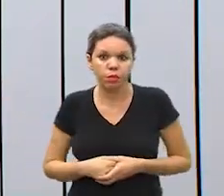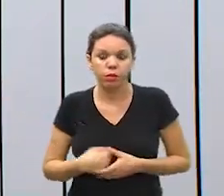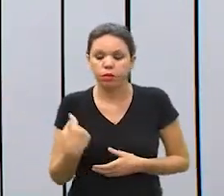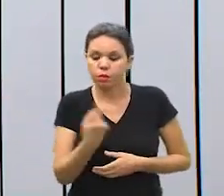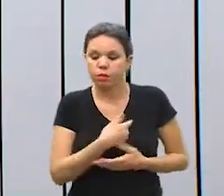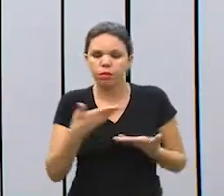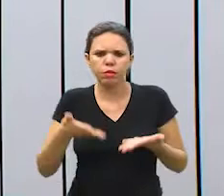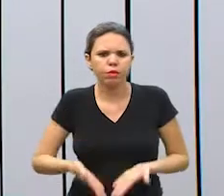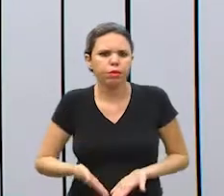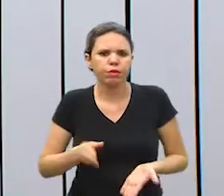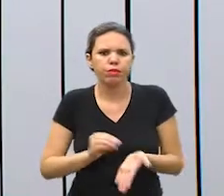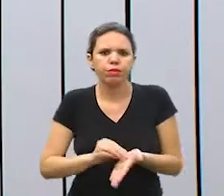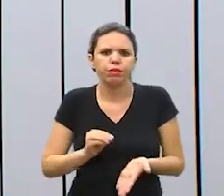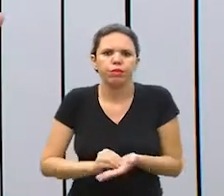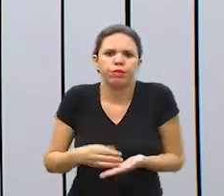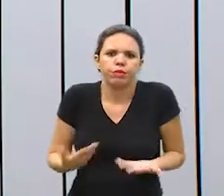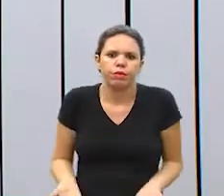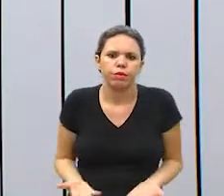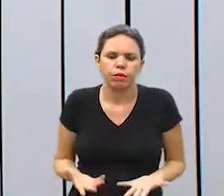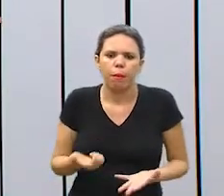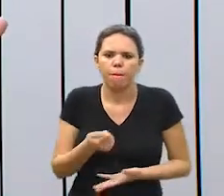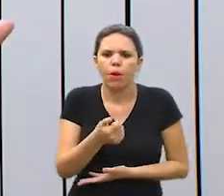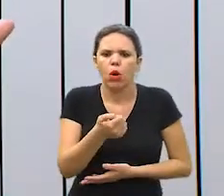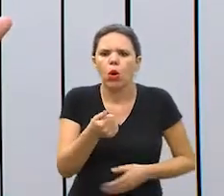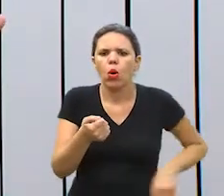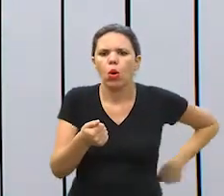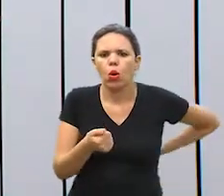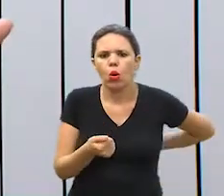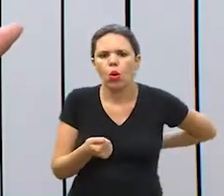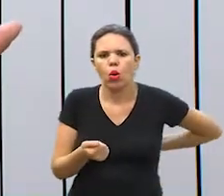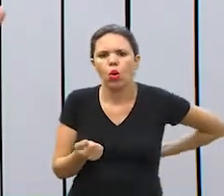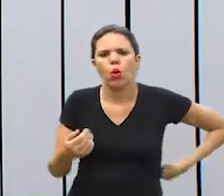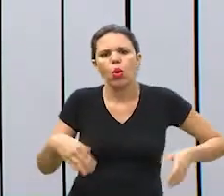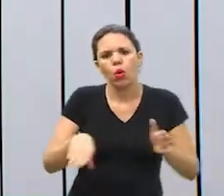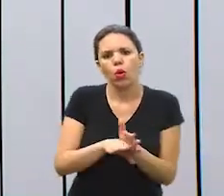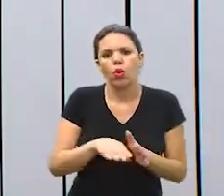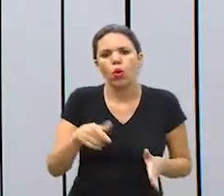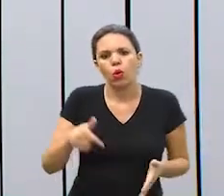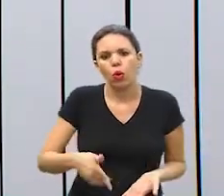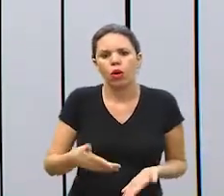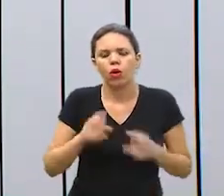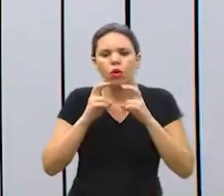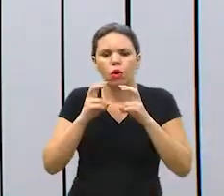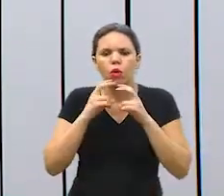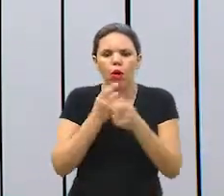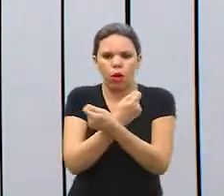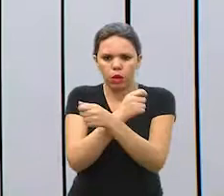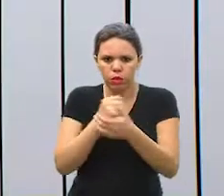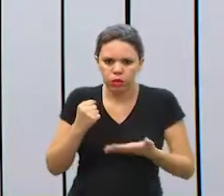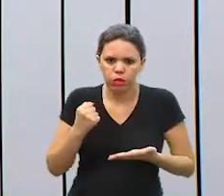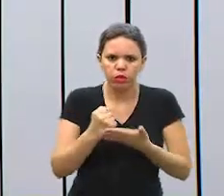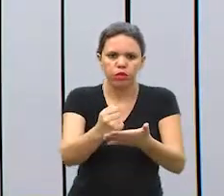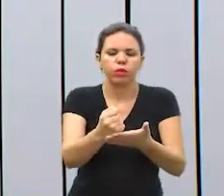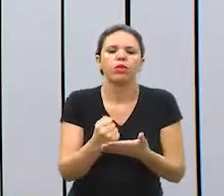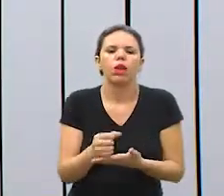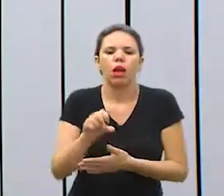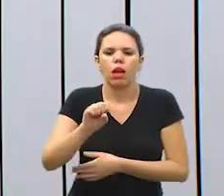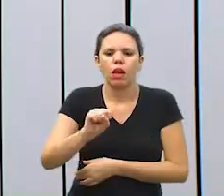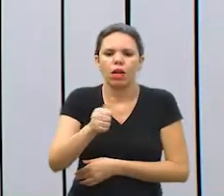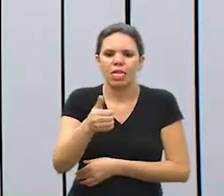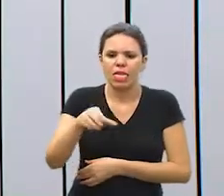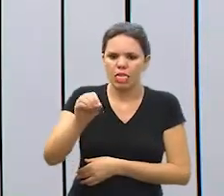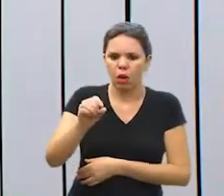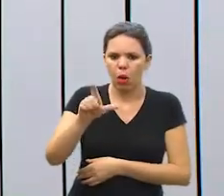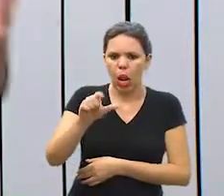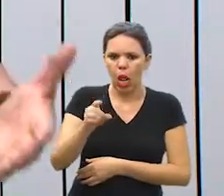nós aqui ficamos sem. Quer dizer, muito pouco está vindo em nosso socorro, a PUC está ajudando, a São Leopoldo Mandique